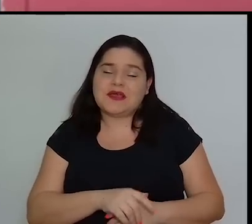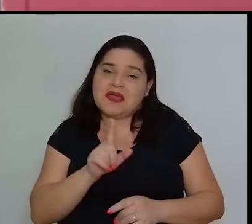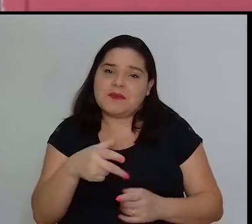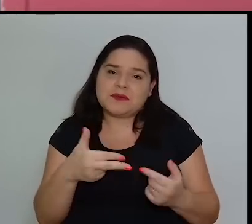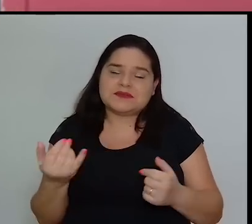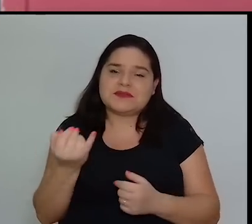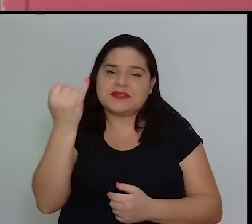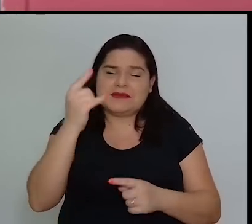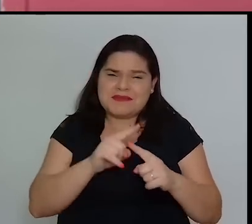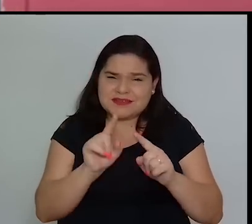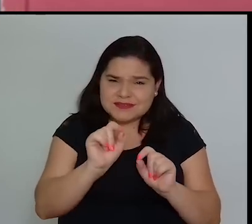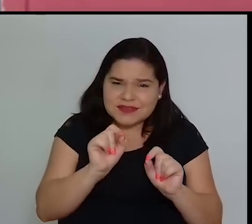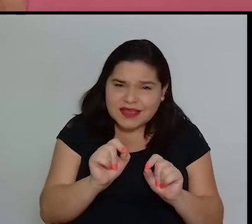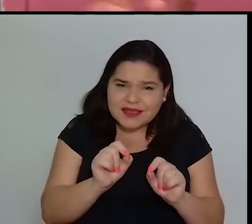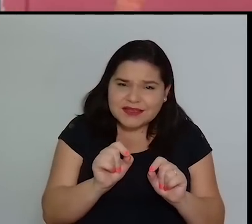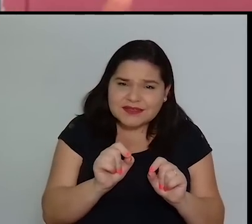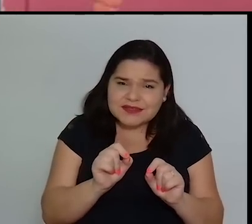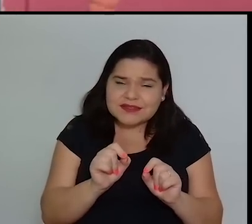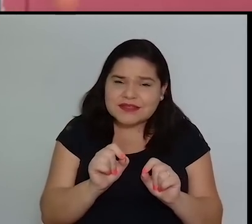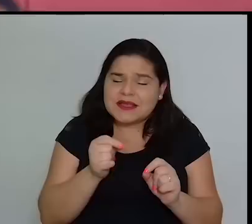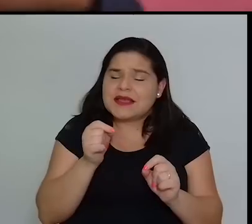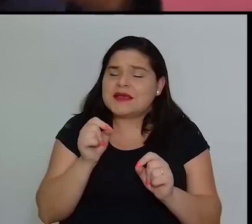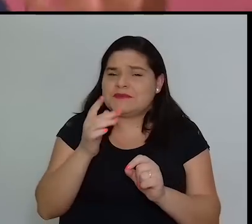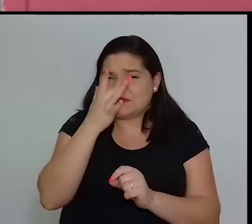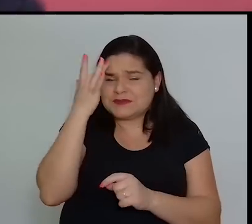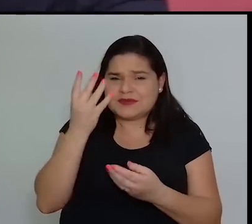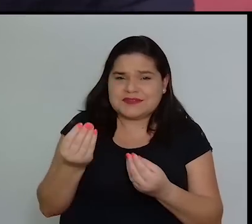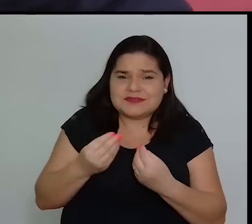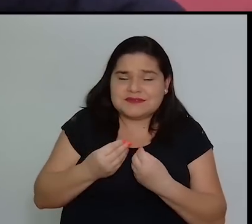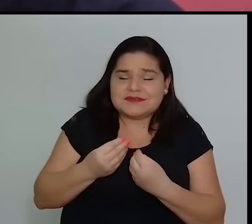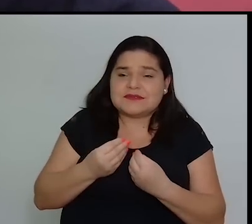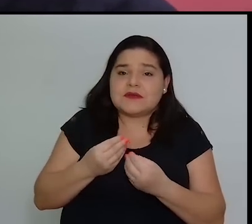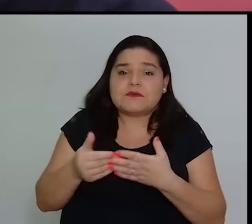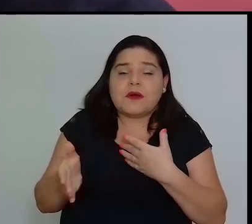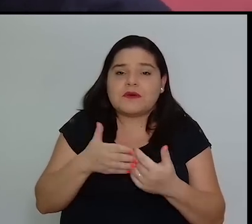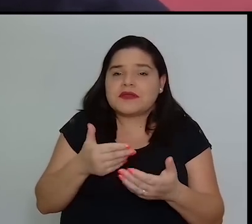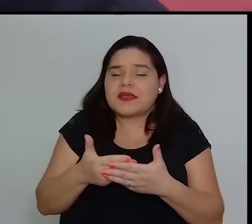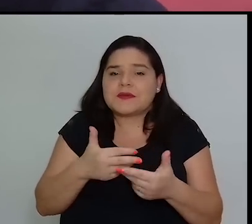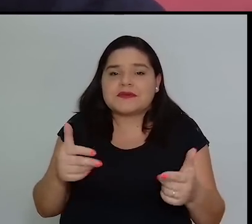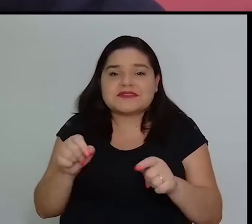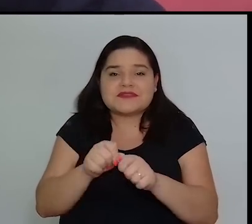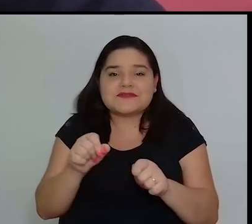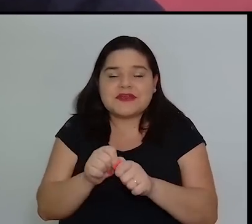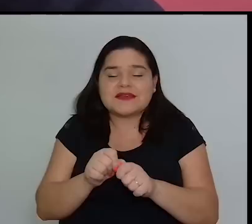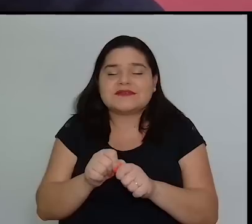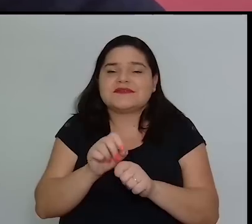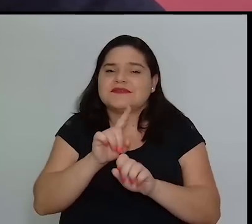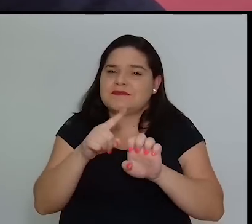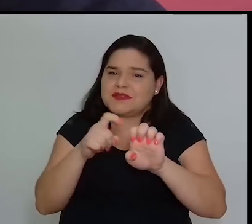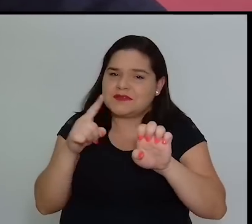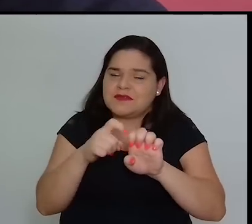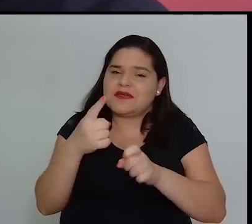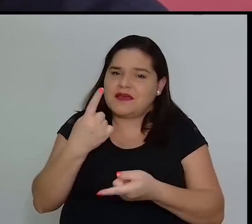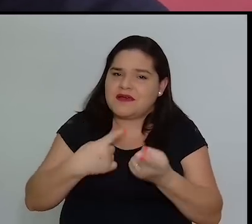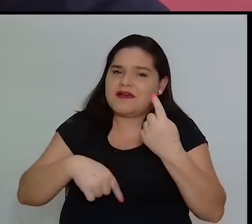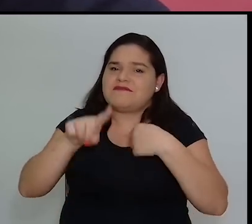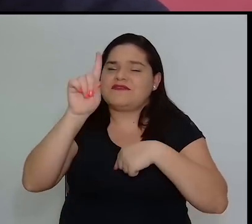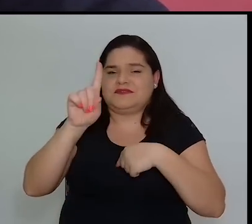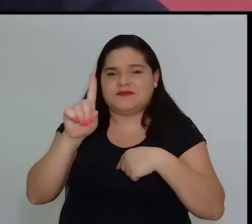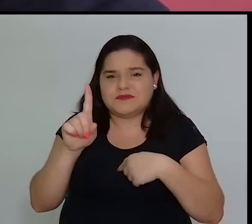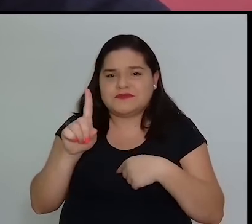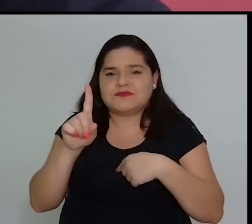tá na base da pirâmide qualquer coisa que faça já é um avanço social e se está empreendendo então é um empreendimento